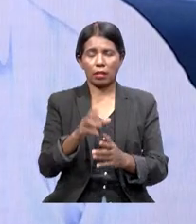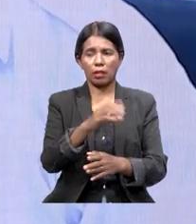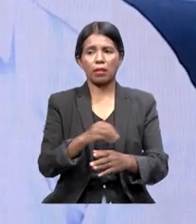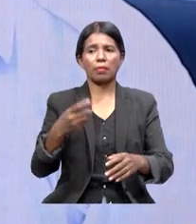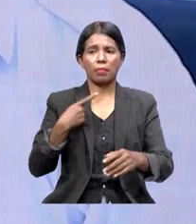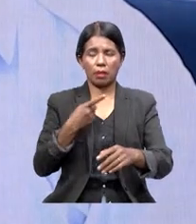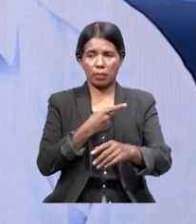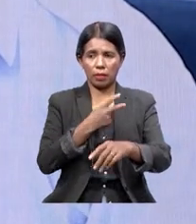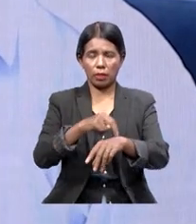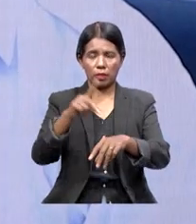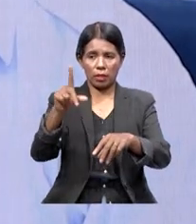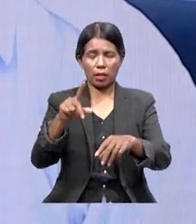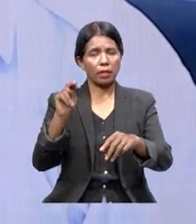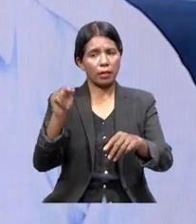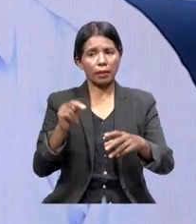parlamentar nien ne